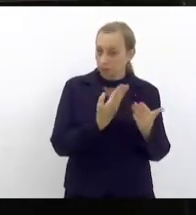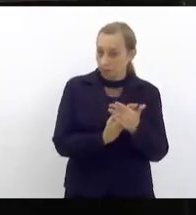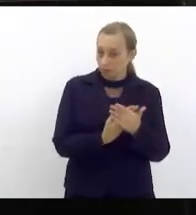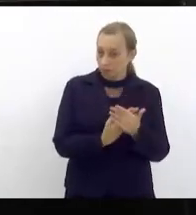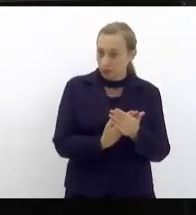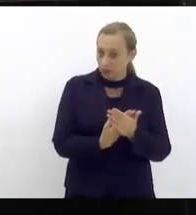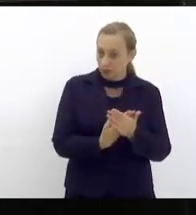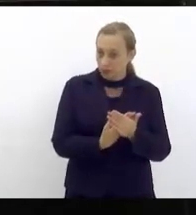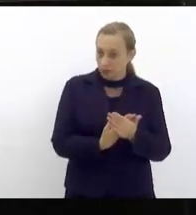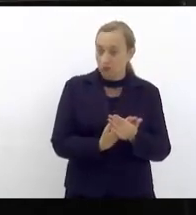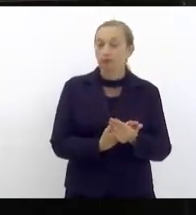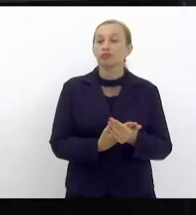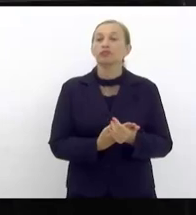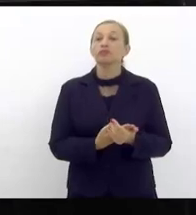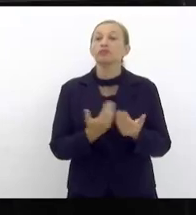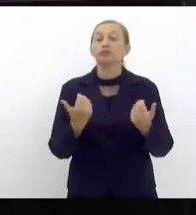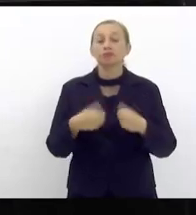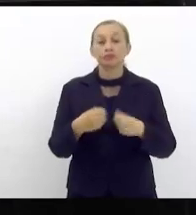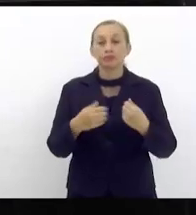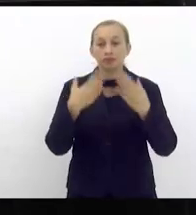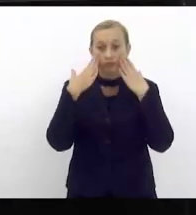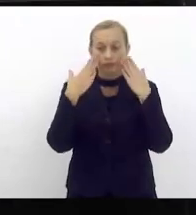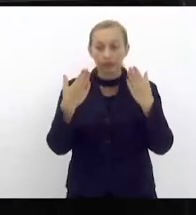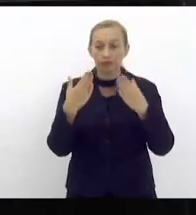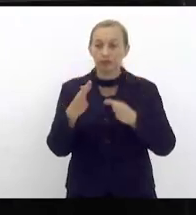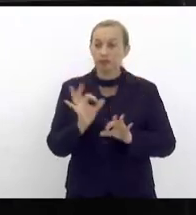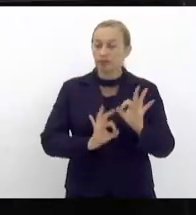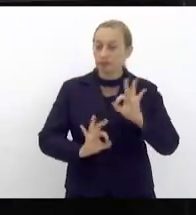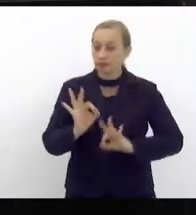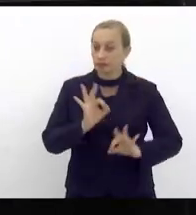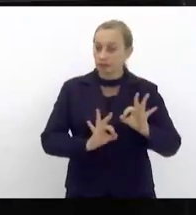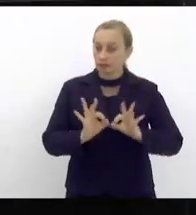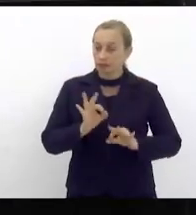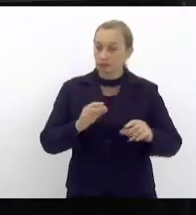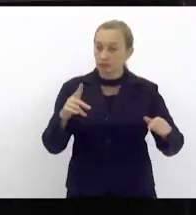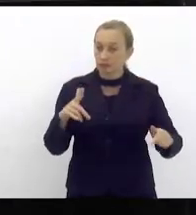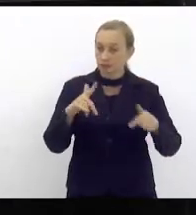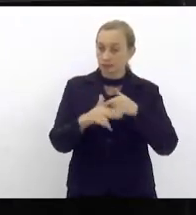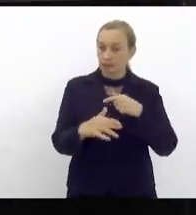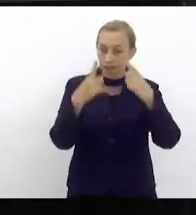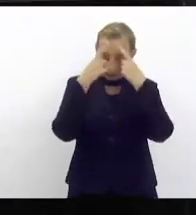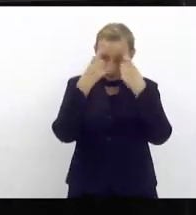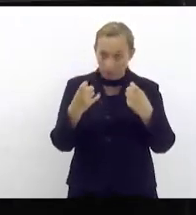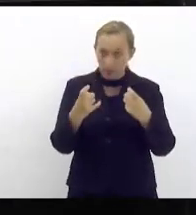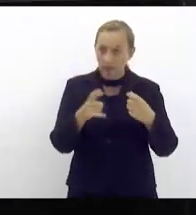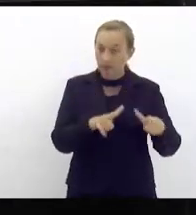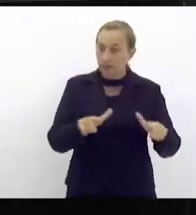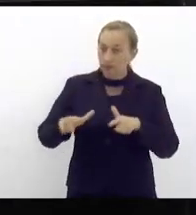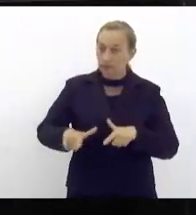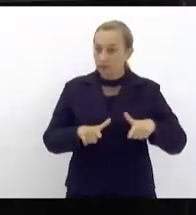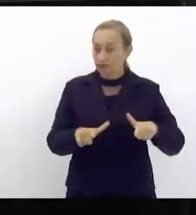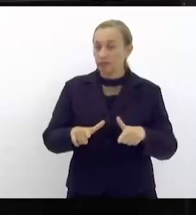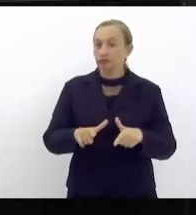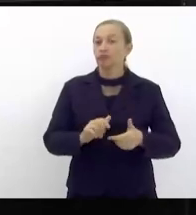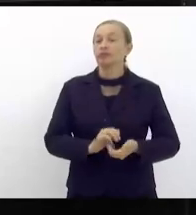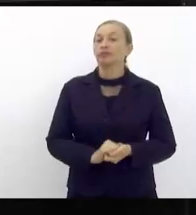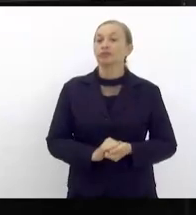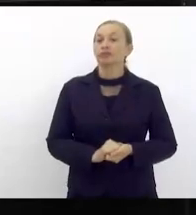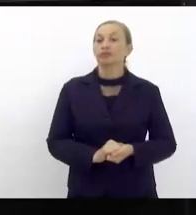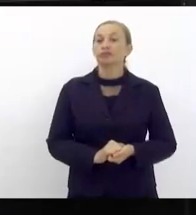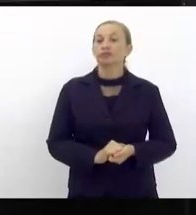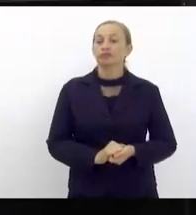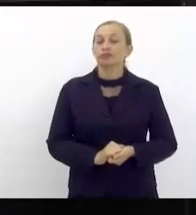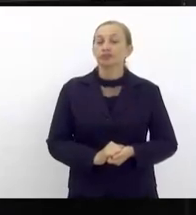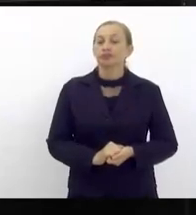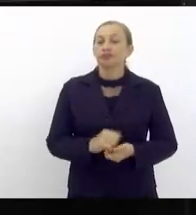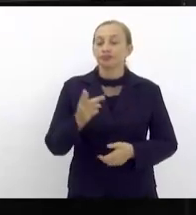determinadas unidades escolares precisa apresentar um programa de intervenção nesses territórios que seja aquilo que a gente tem